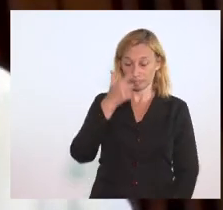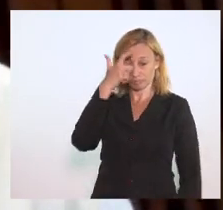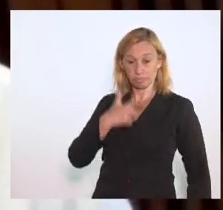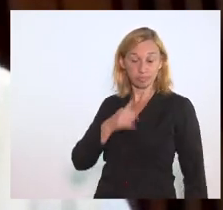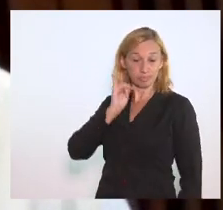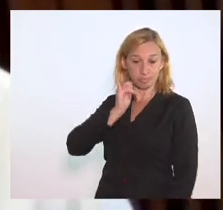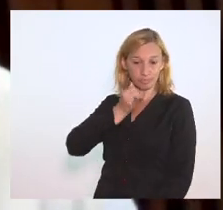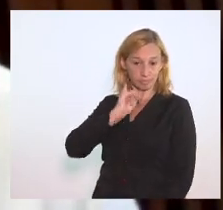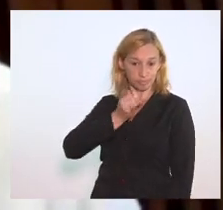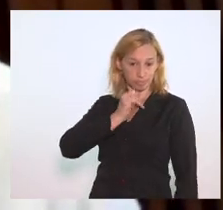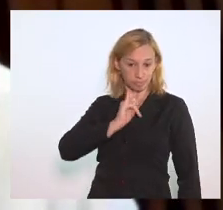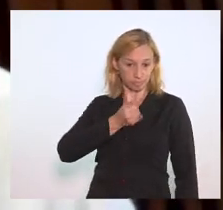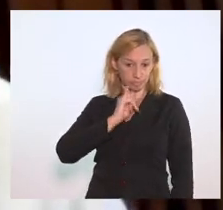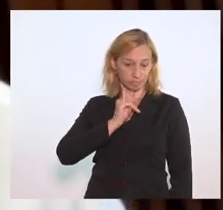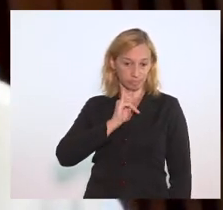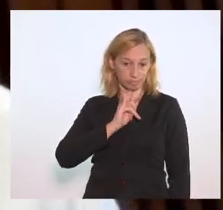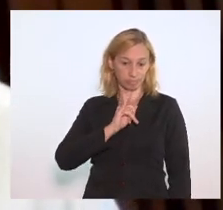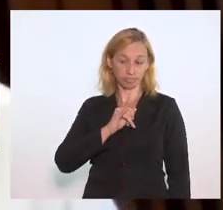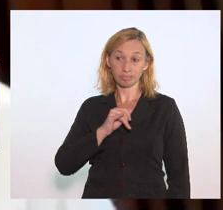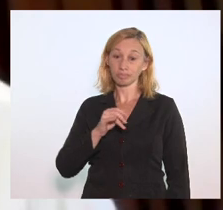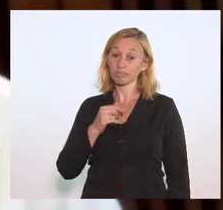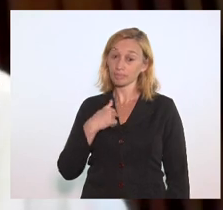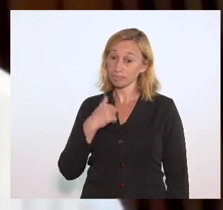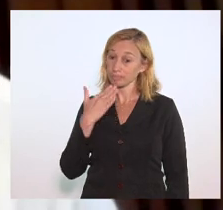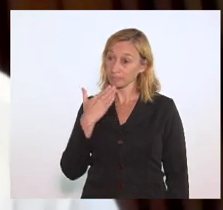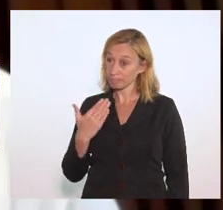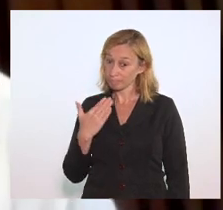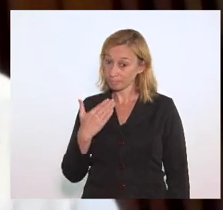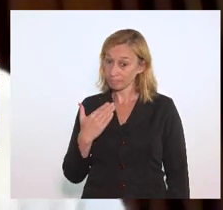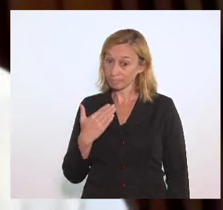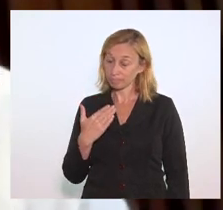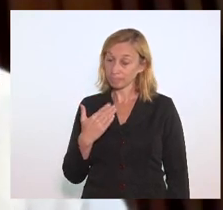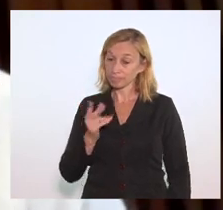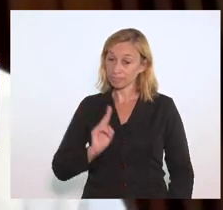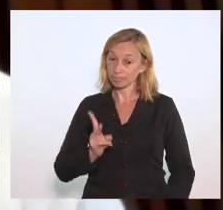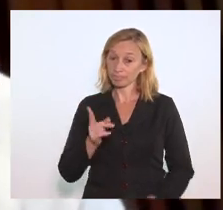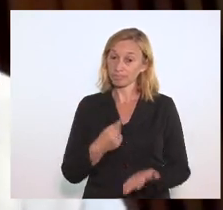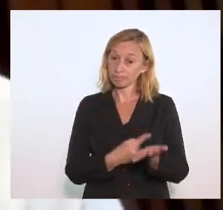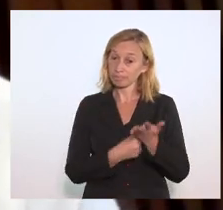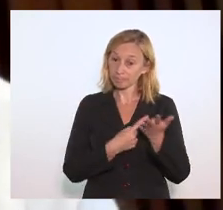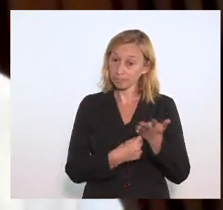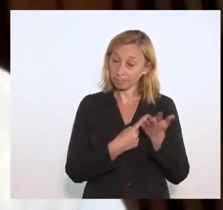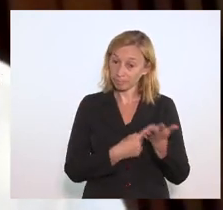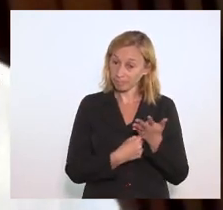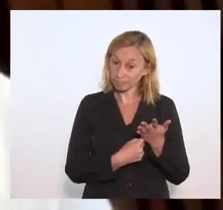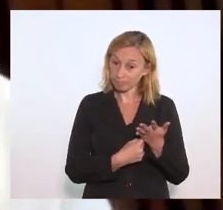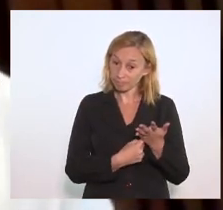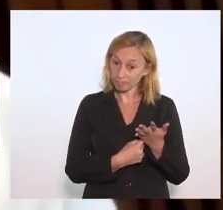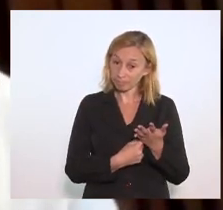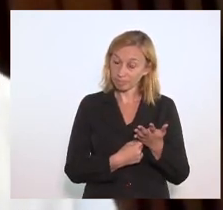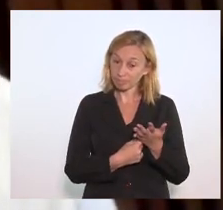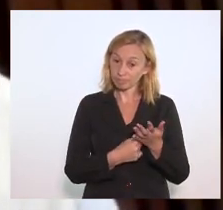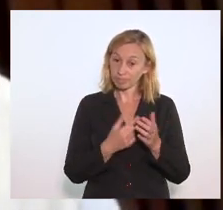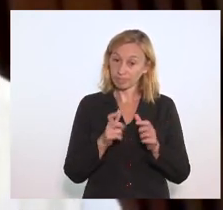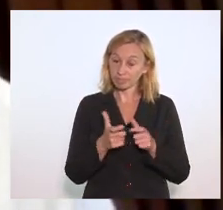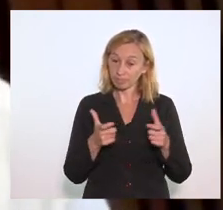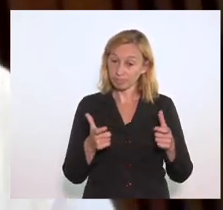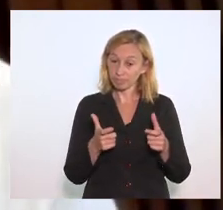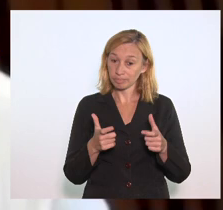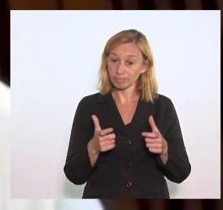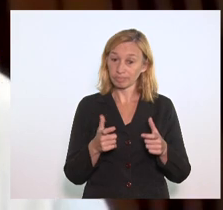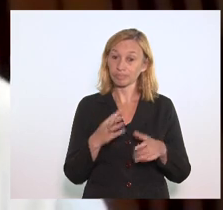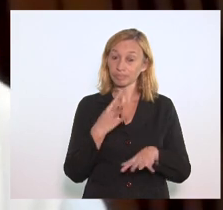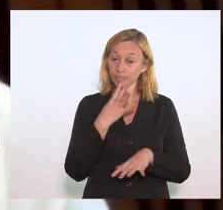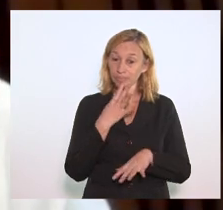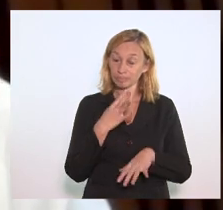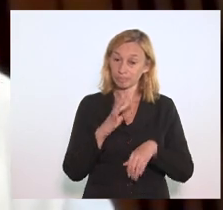em solicitar a Vossa Excelência a disponibilização da grandiosidade técnica dos referidos para nos